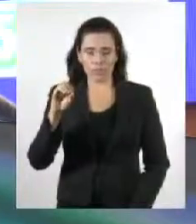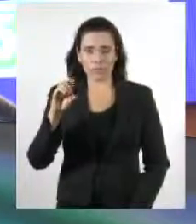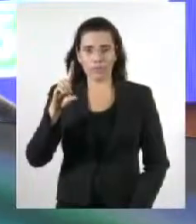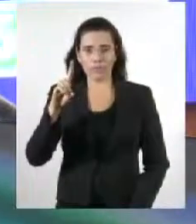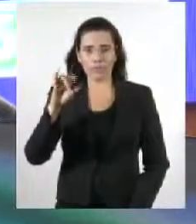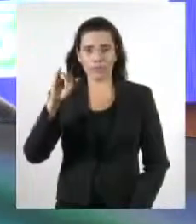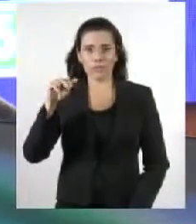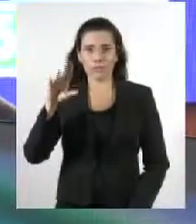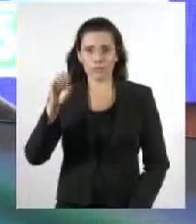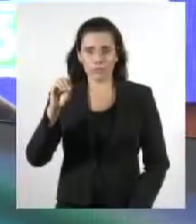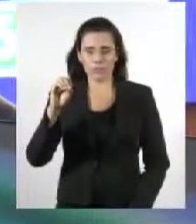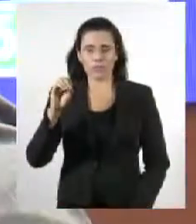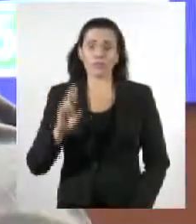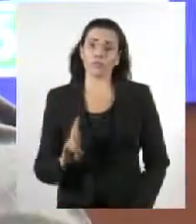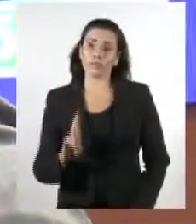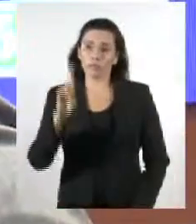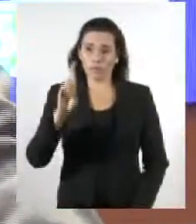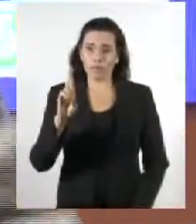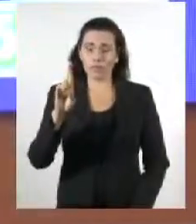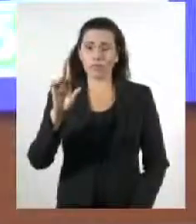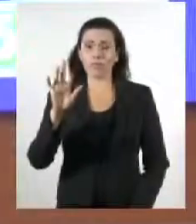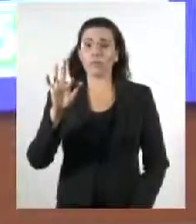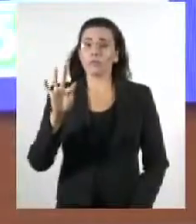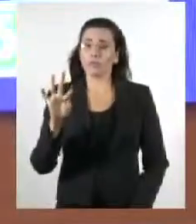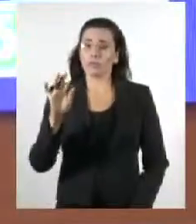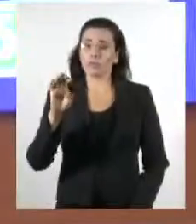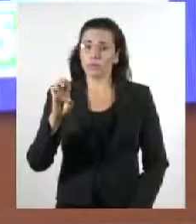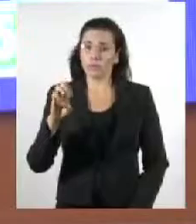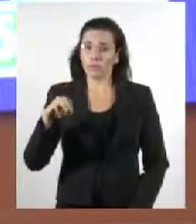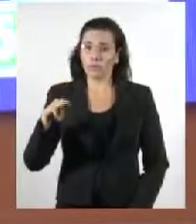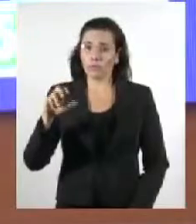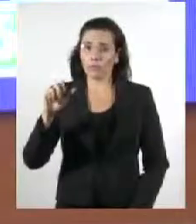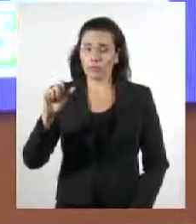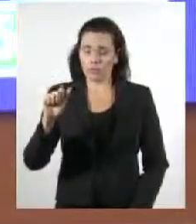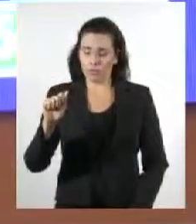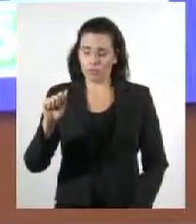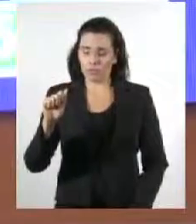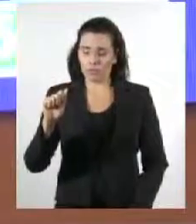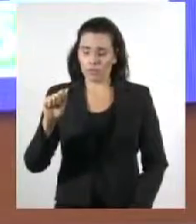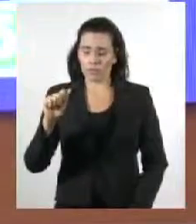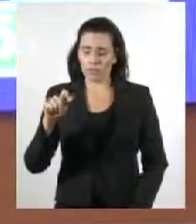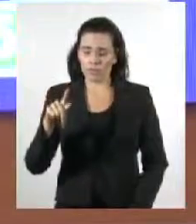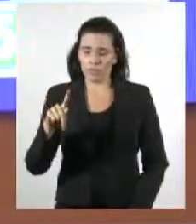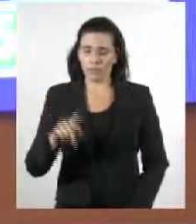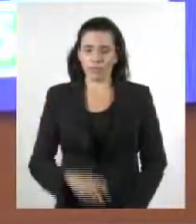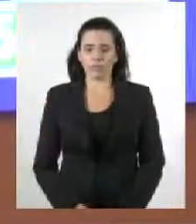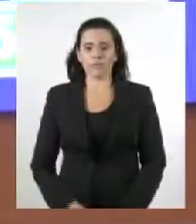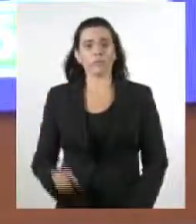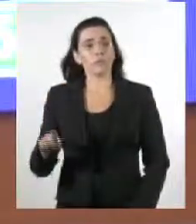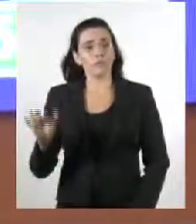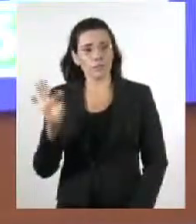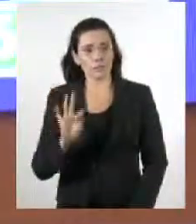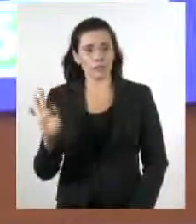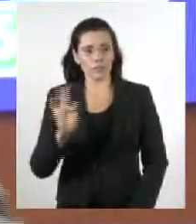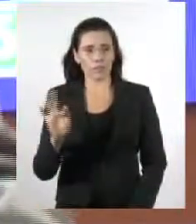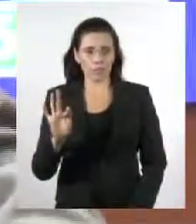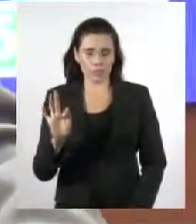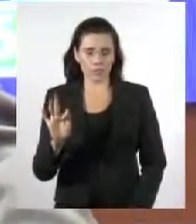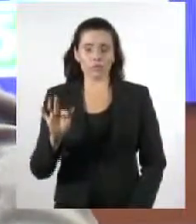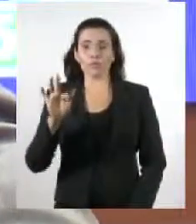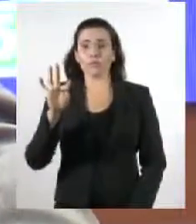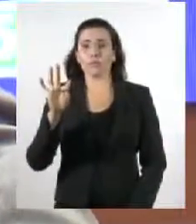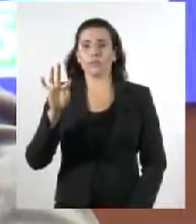a FEMAR, que é a Federação das Entidades Filantrópicas do Maranhão, o senhor